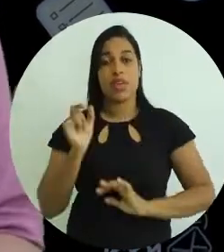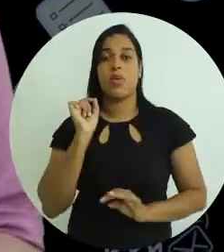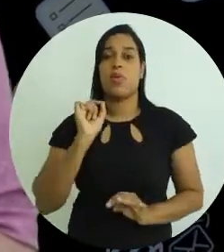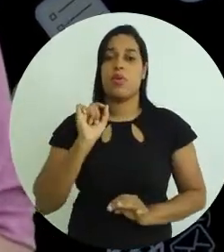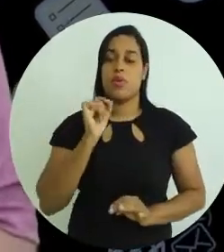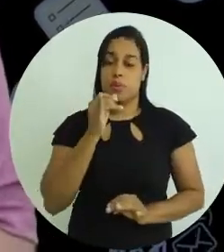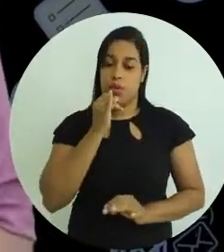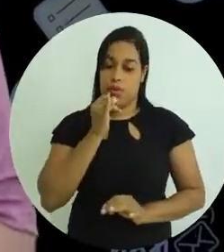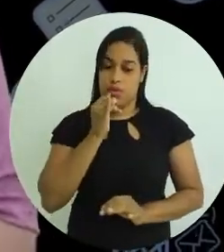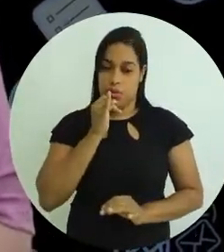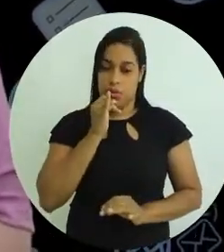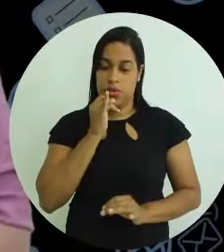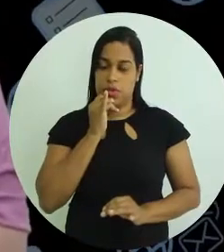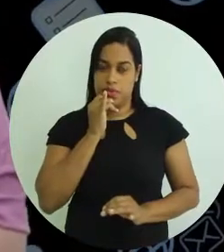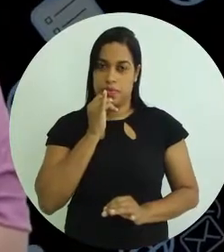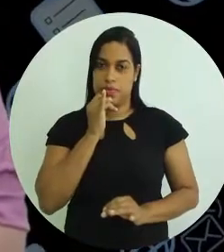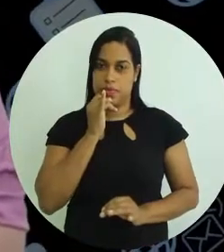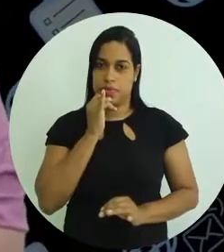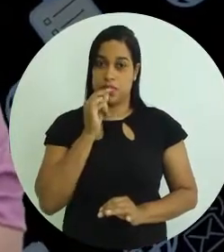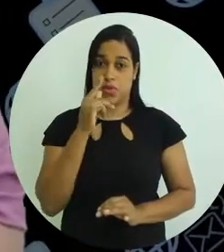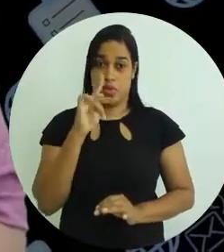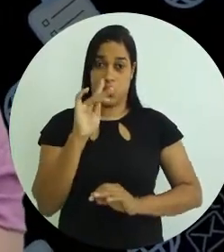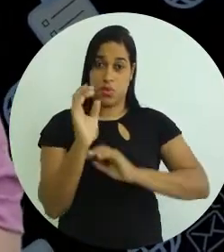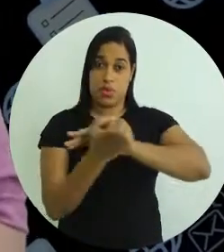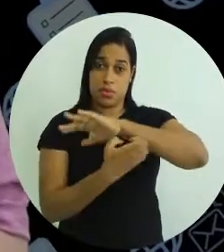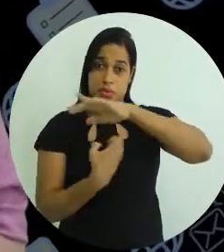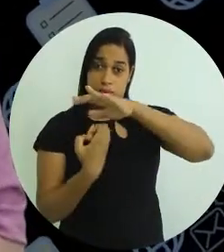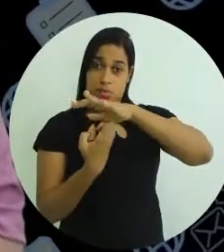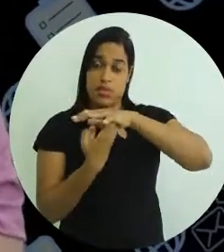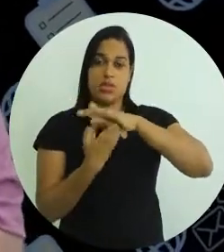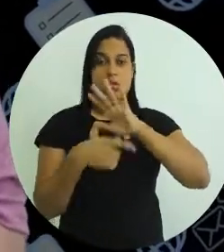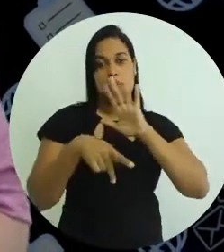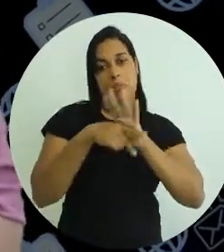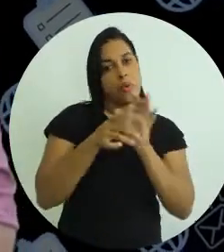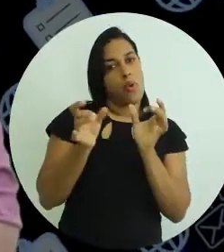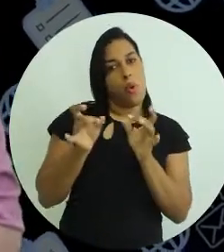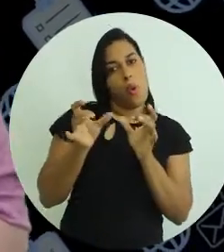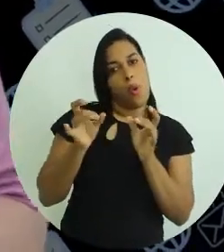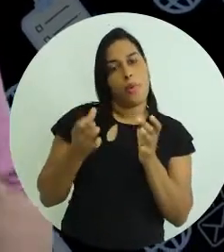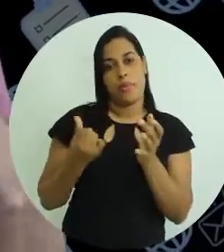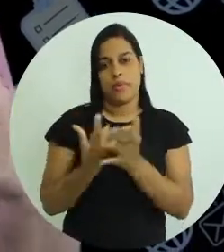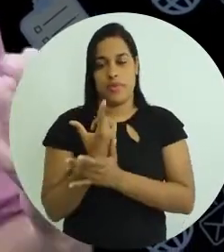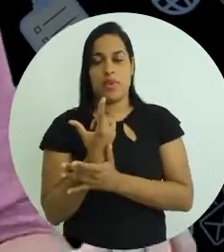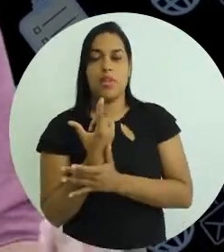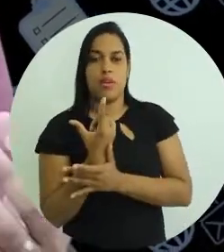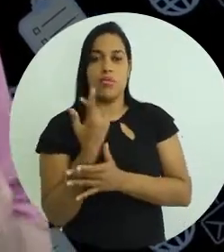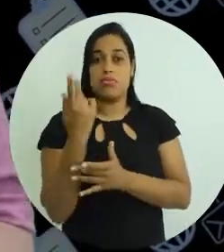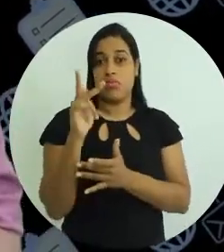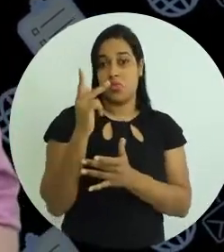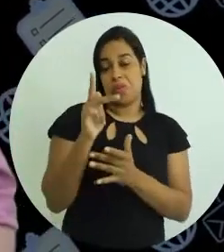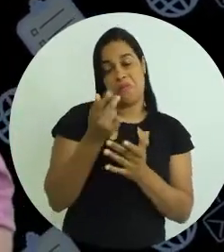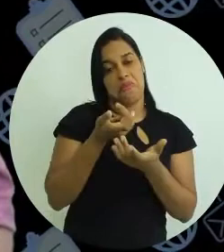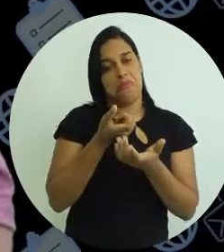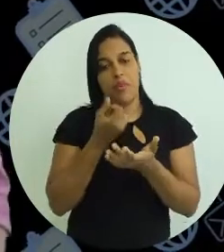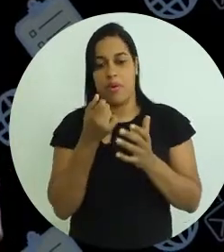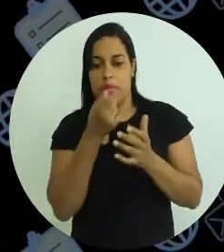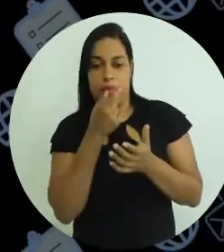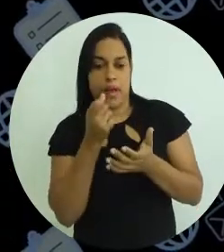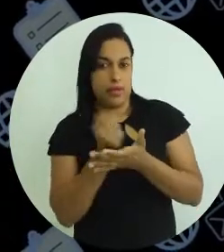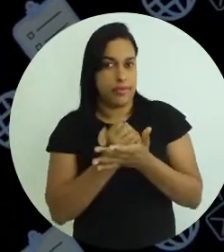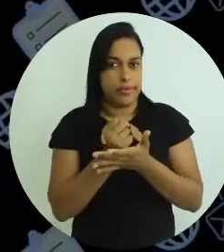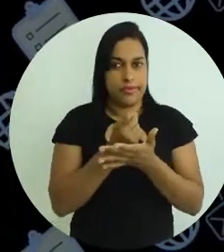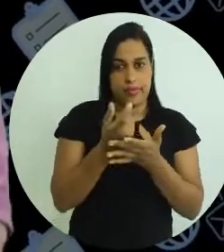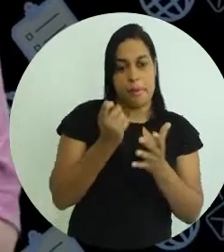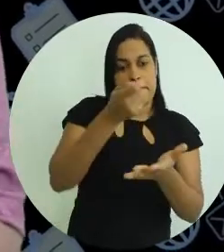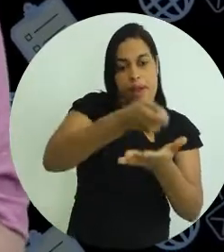vou dar um exemplo aqui. Suponha que a sua empresa ela lide de fato com compra e venda. Sua farmácia lá você paga, você recebe. Então